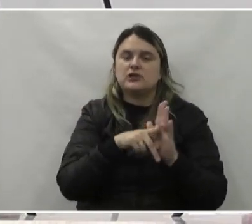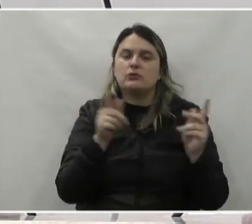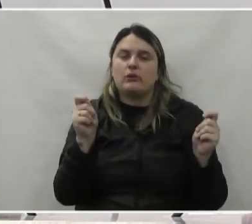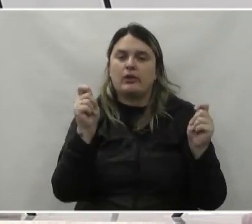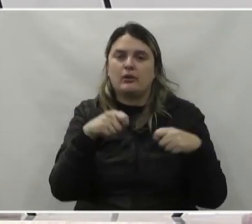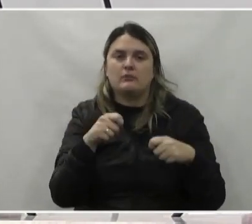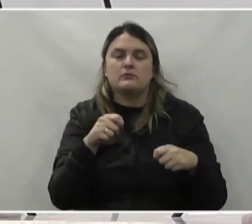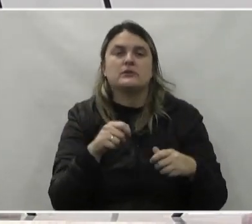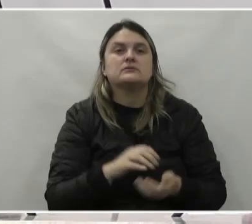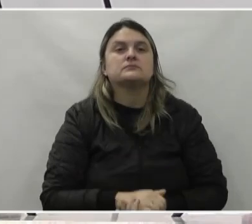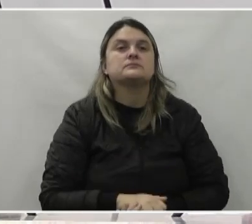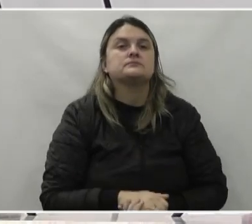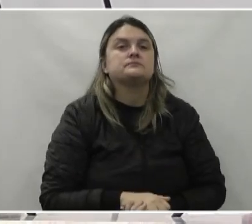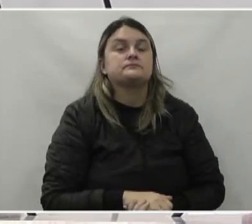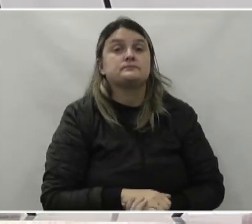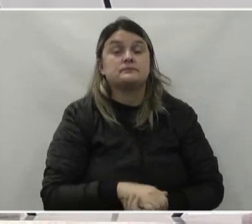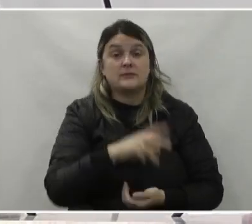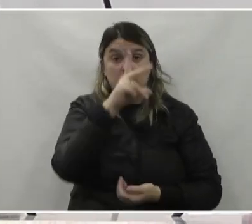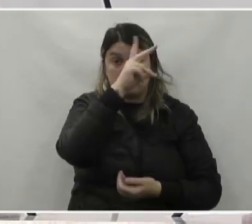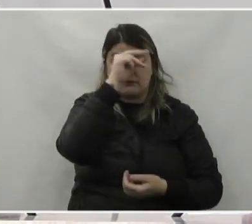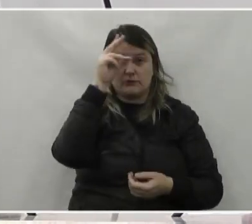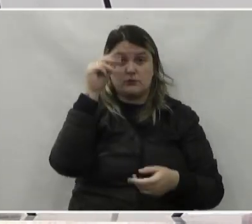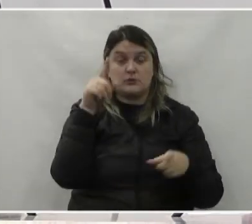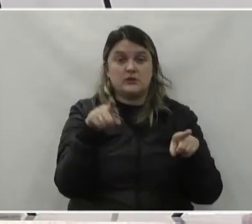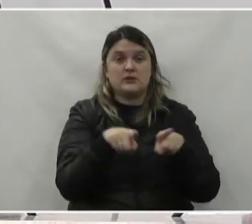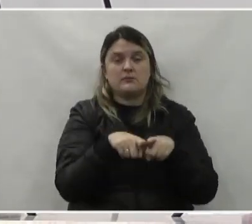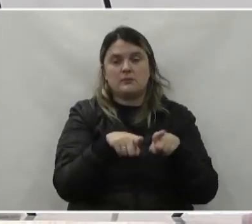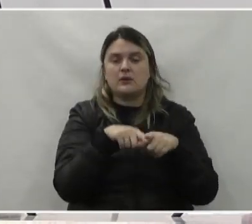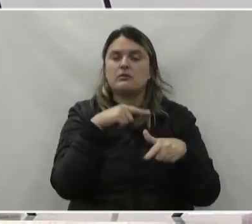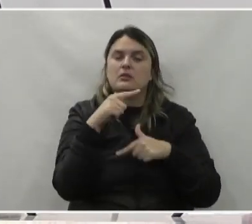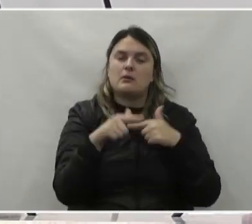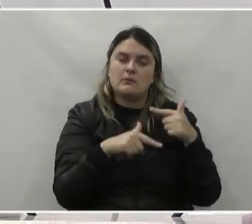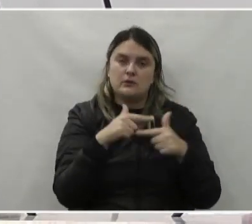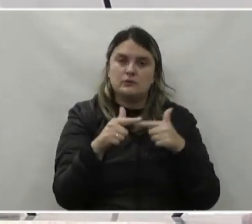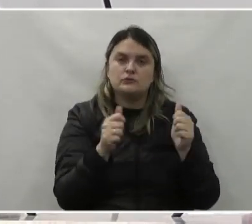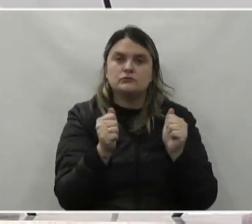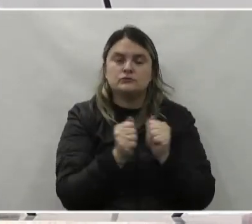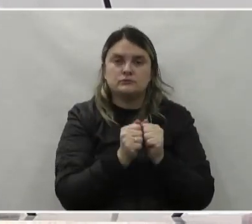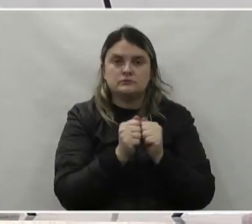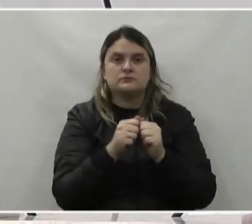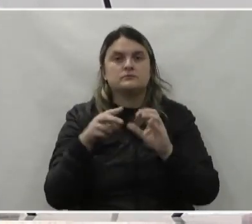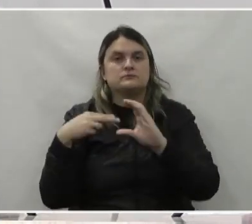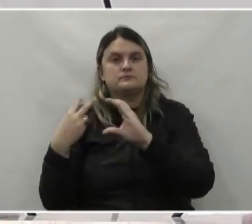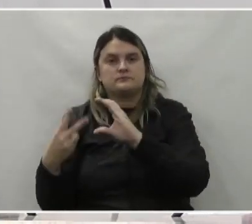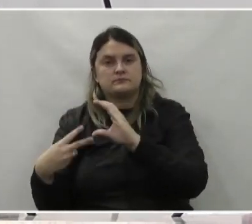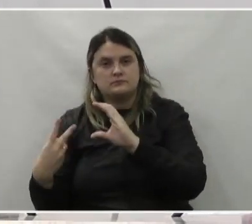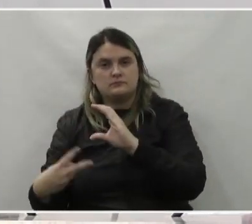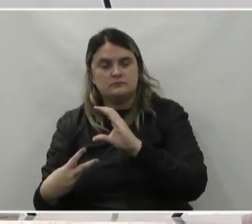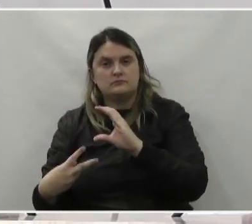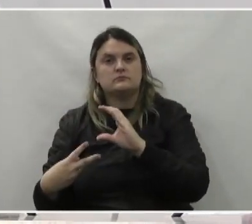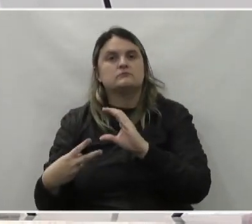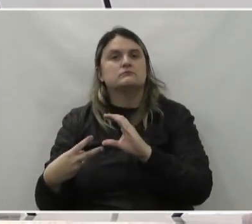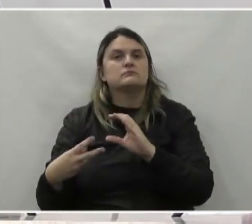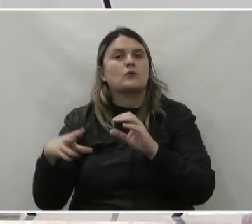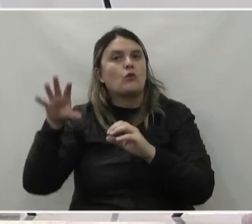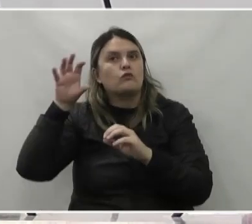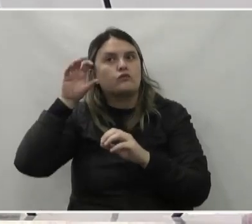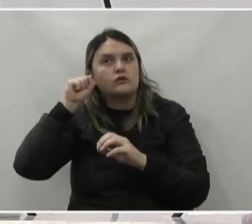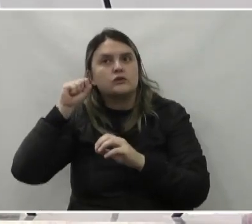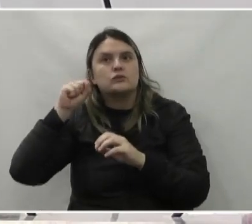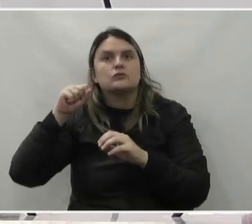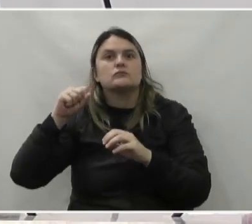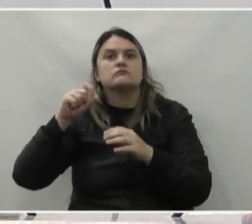viável. Lógico, a prefeitura também, trabalhando em conjunto com a Câmara de Vereadores, escutou todos